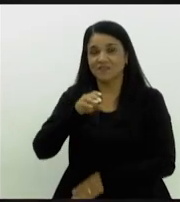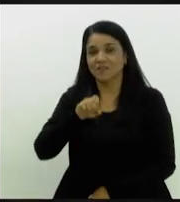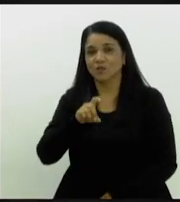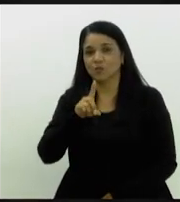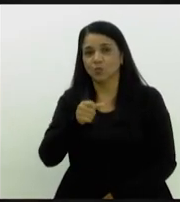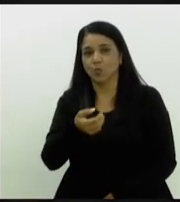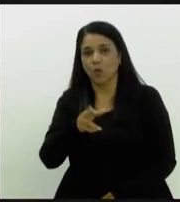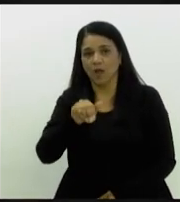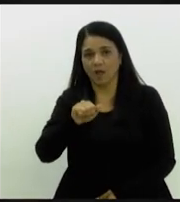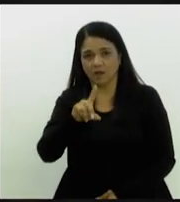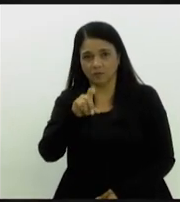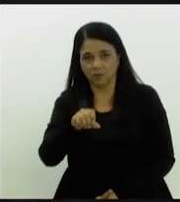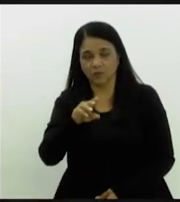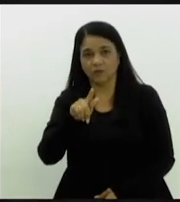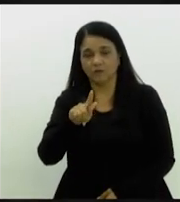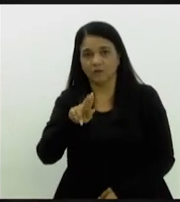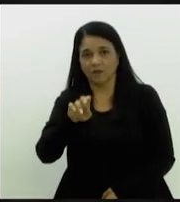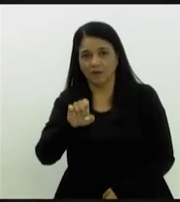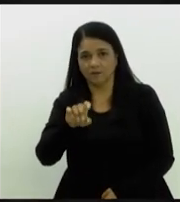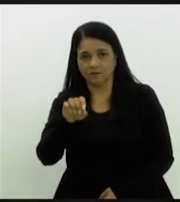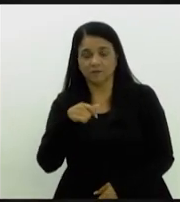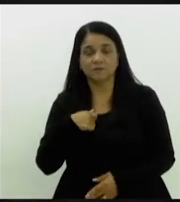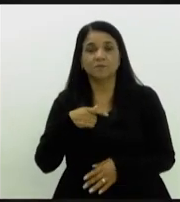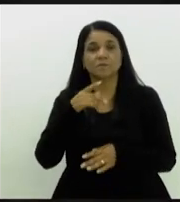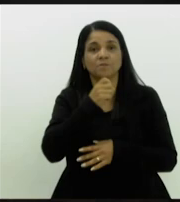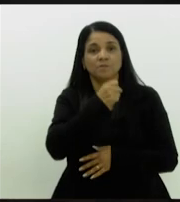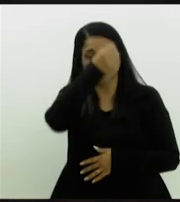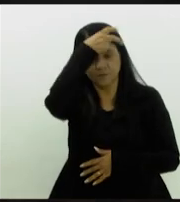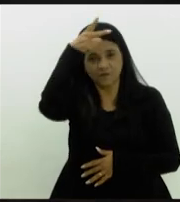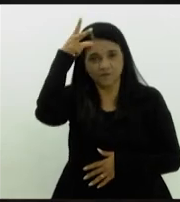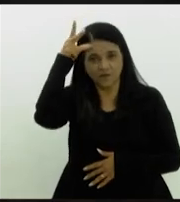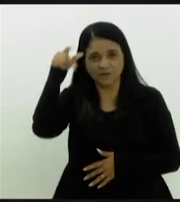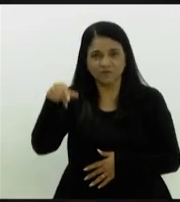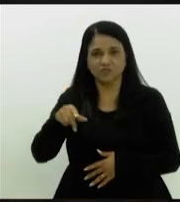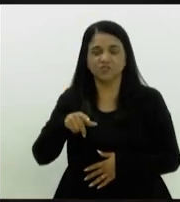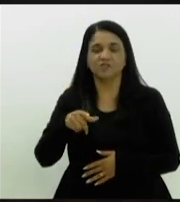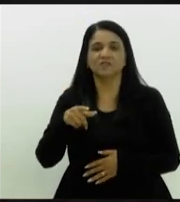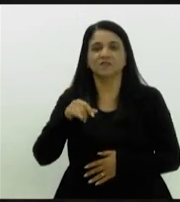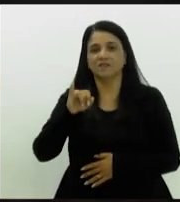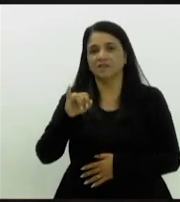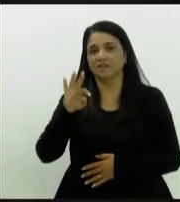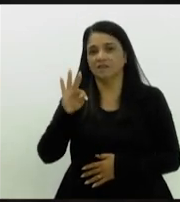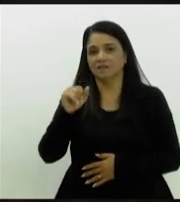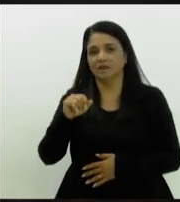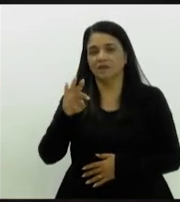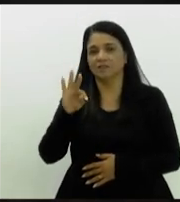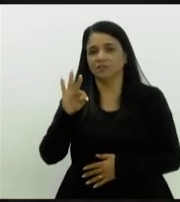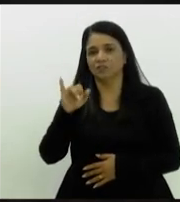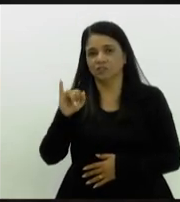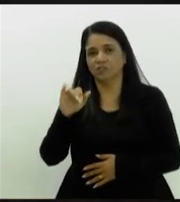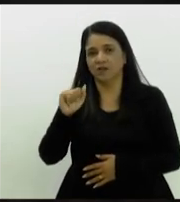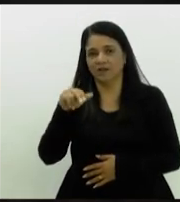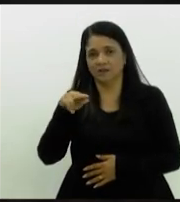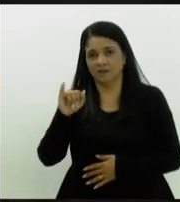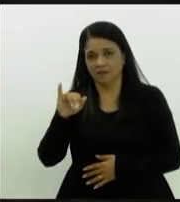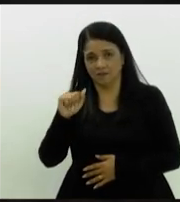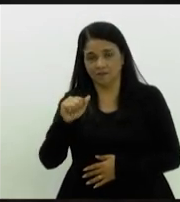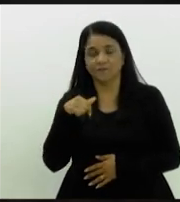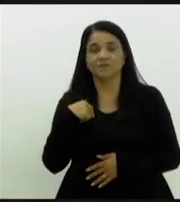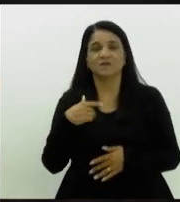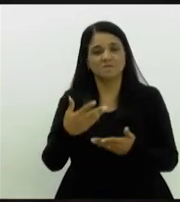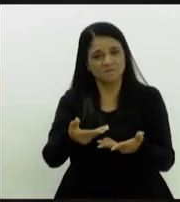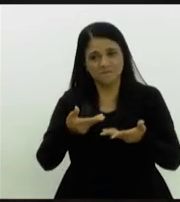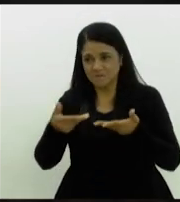prefeito Itatiaia, Tiago Rodrigues, vereador de Itatiaia, João Márcio, também vereador de Itatiaia. Sejam